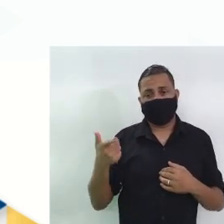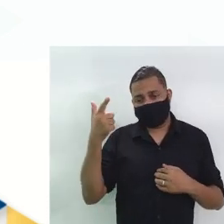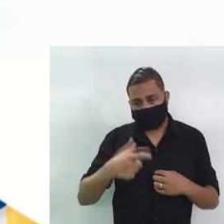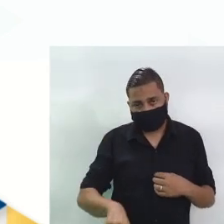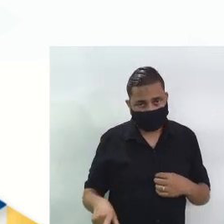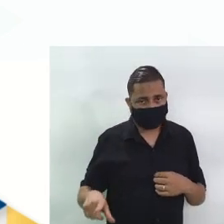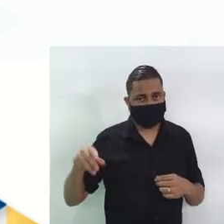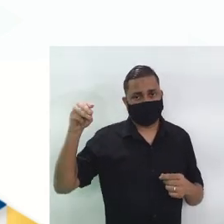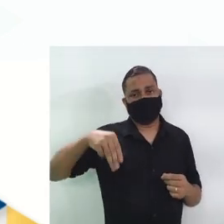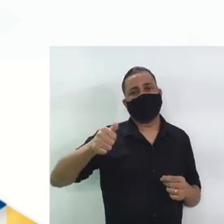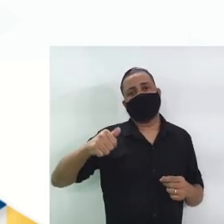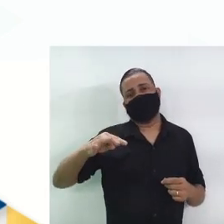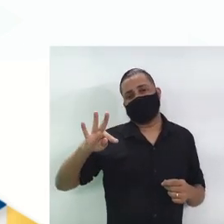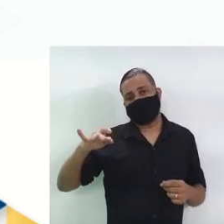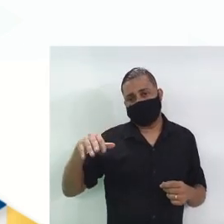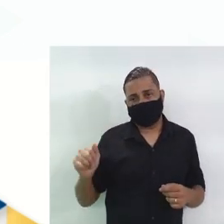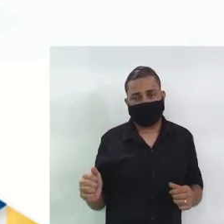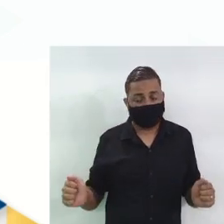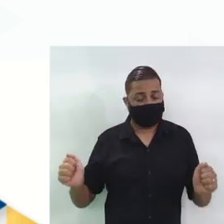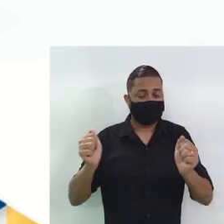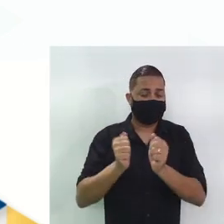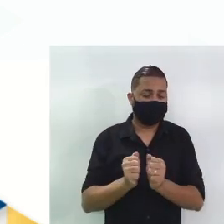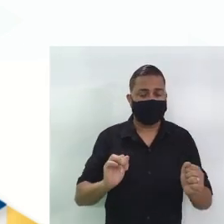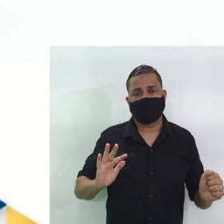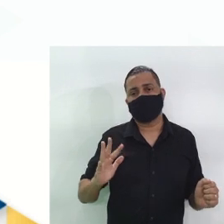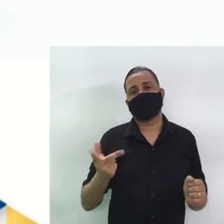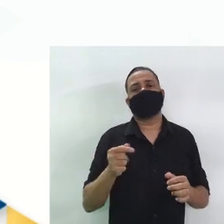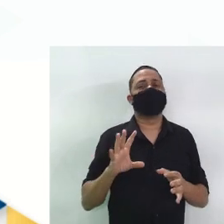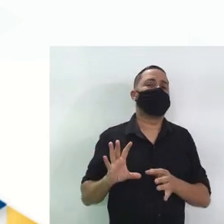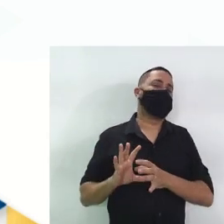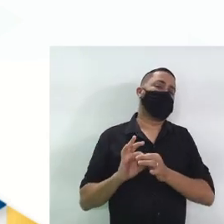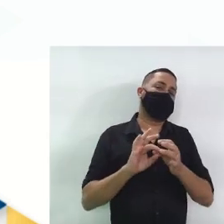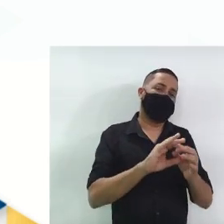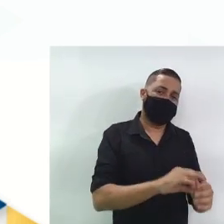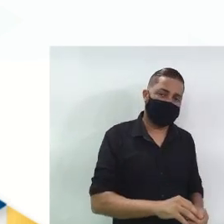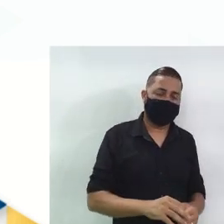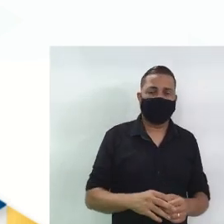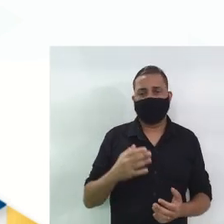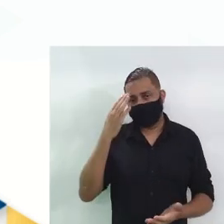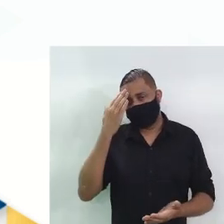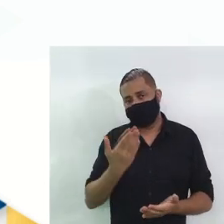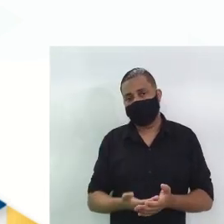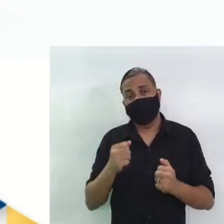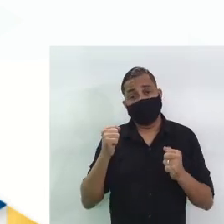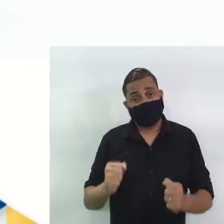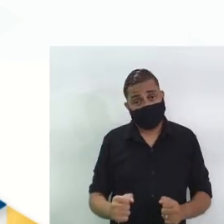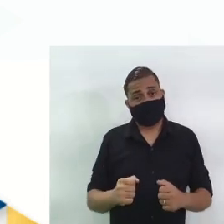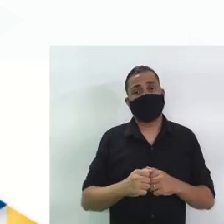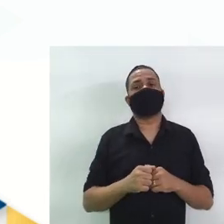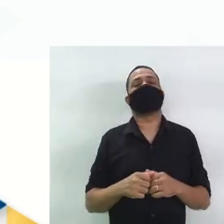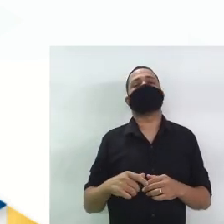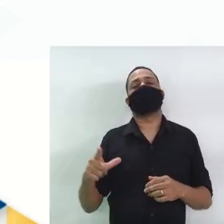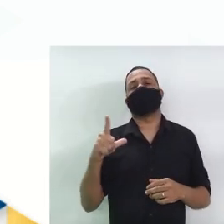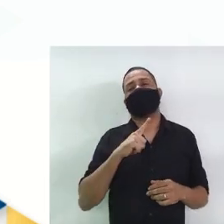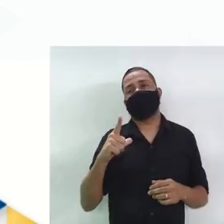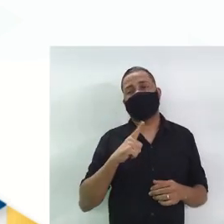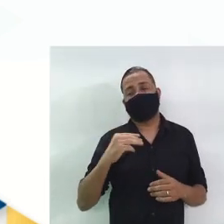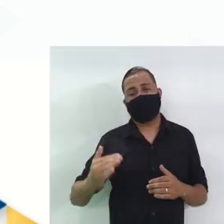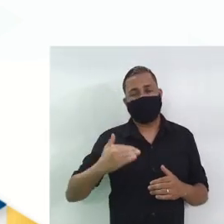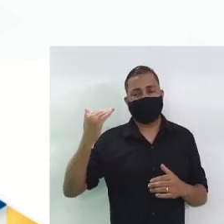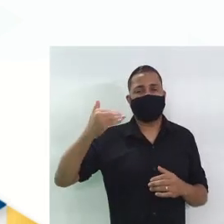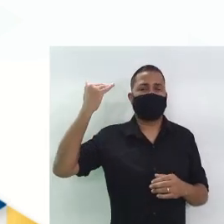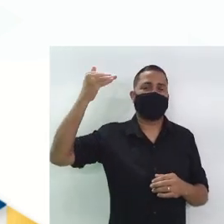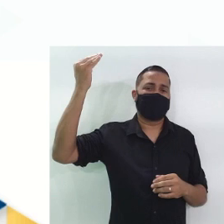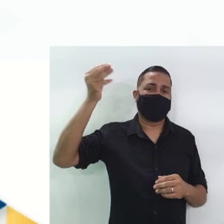do mantra associado a todo o contexto de devoção pode levar a estados